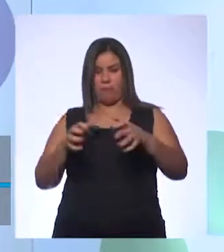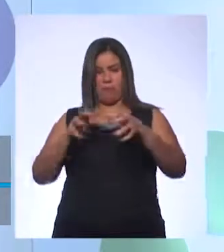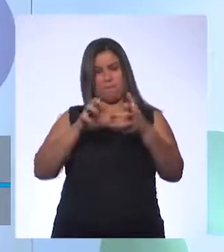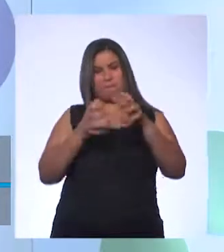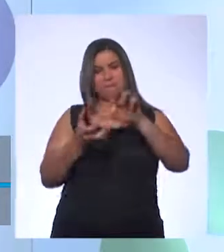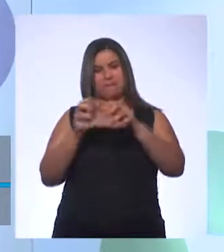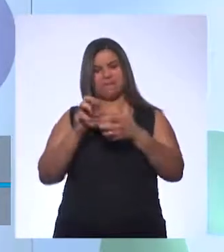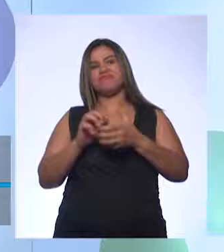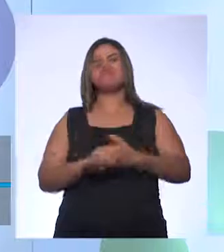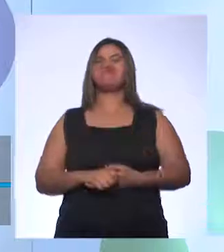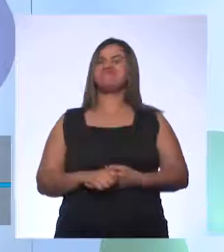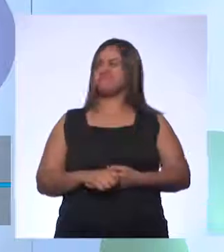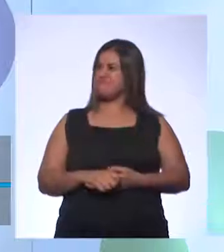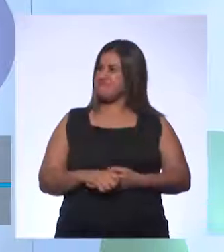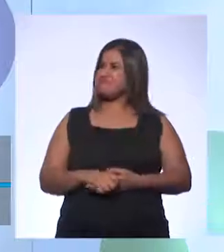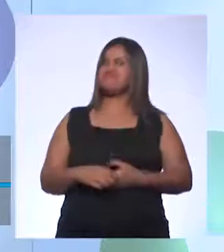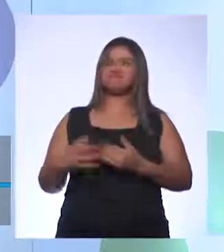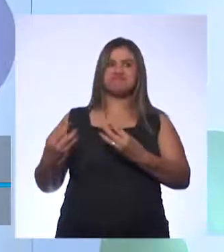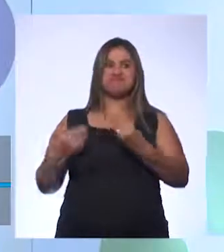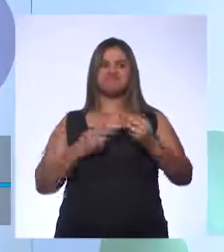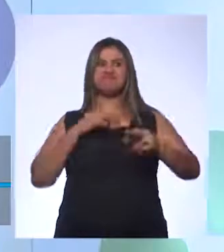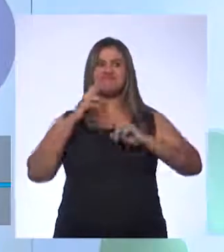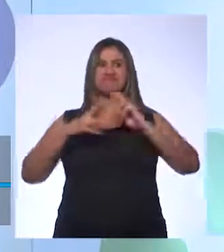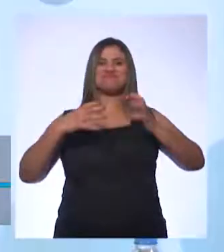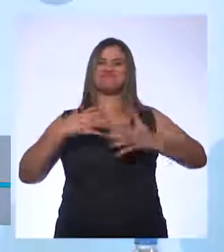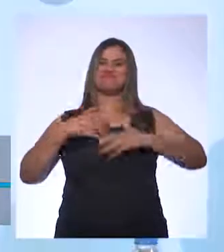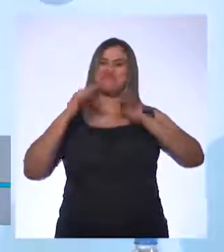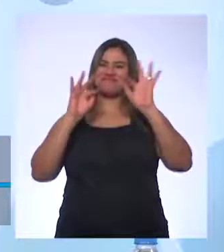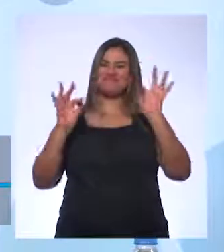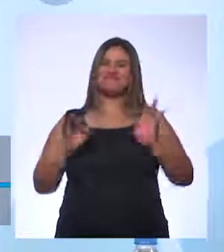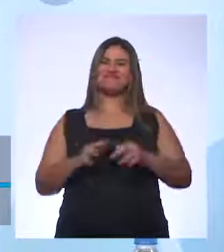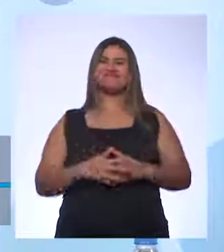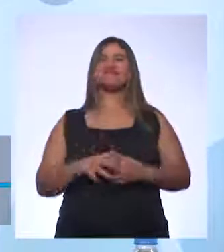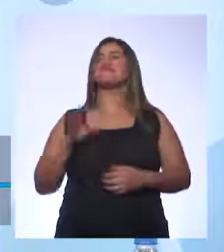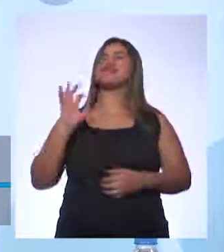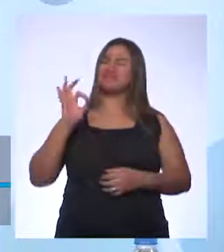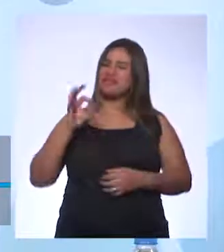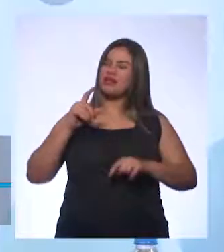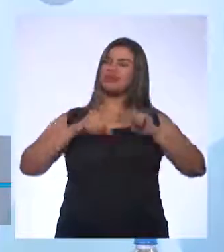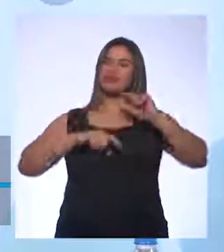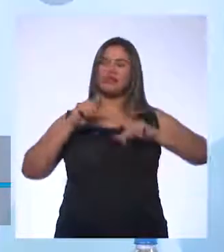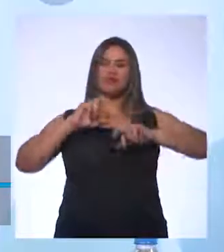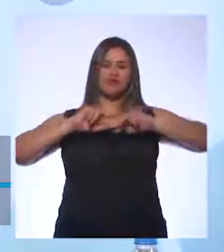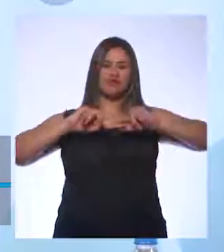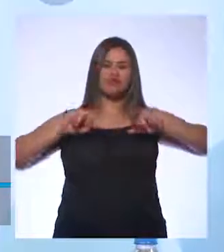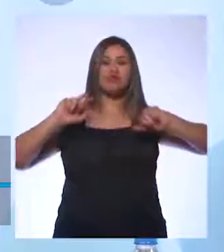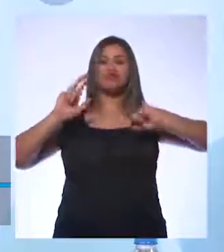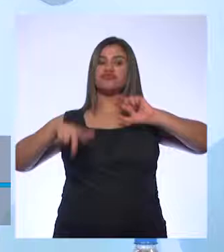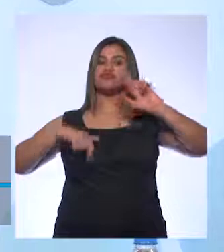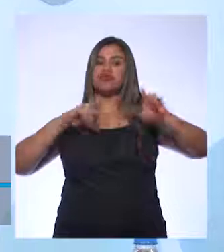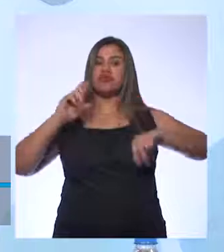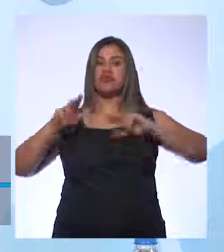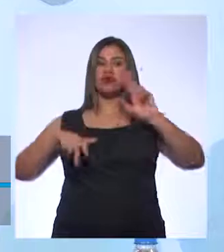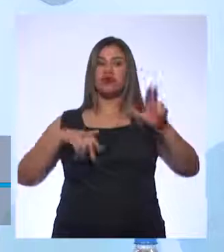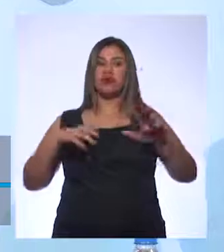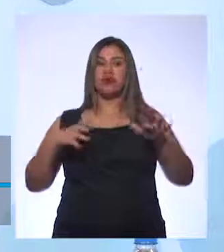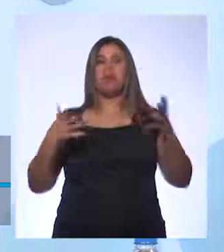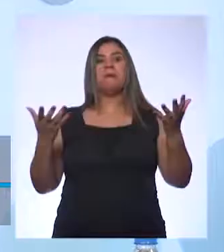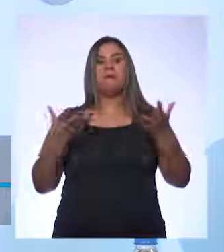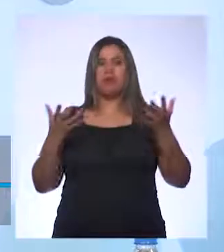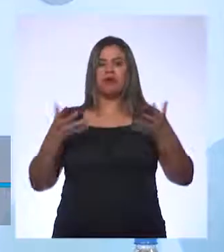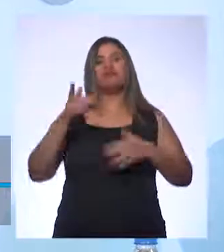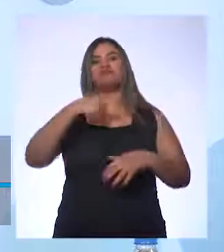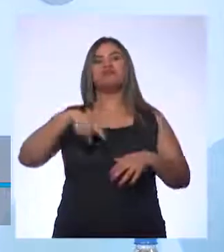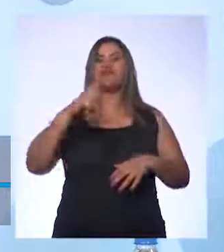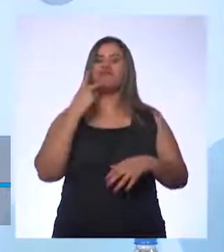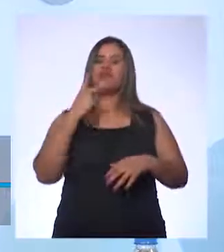Menezes. Nossa, a sua aula bombando, professora, que felicidade. Super. Turma, é isso aí, materiais diferenciados. Ó, agora a turma da produção diz que